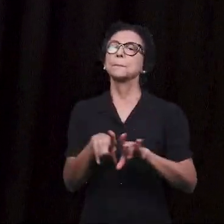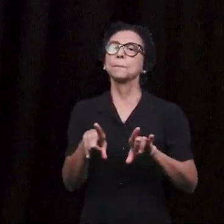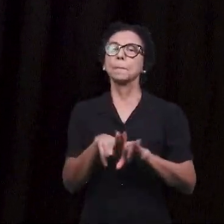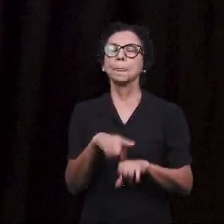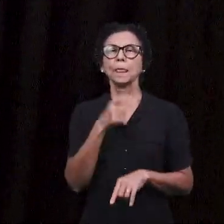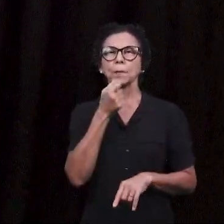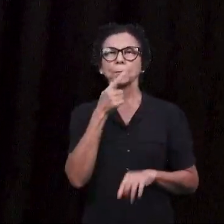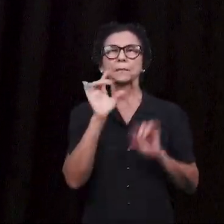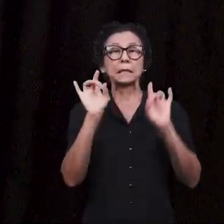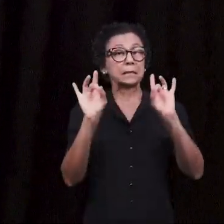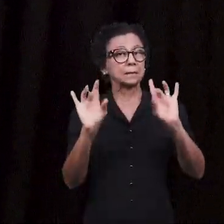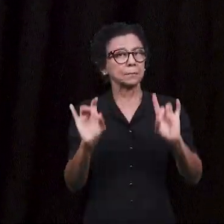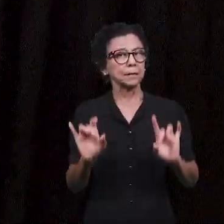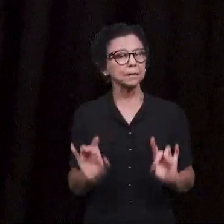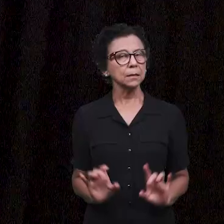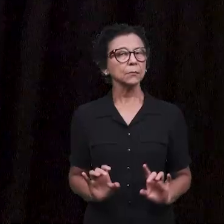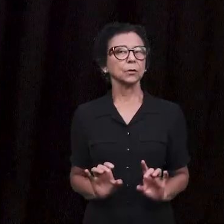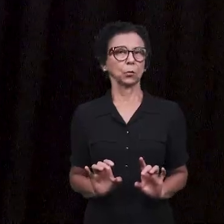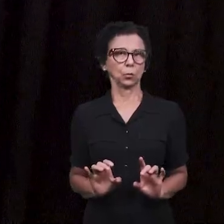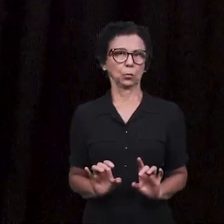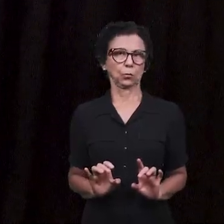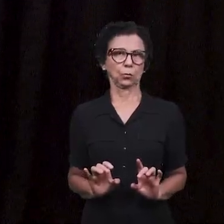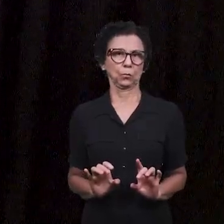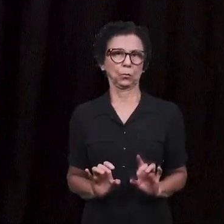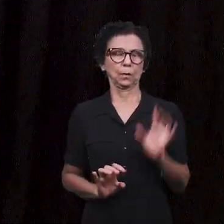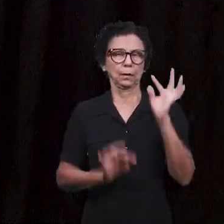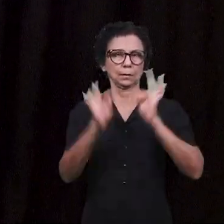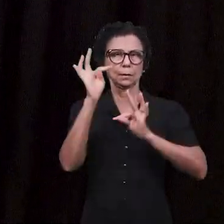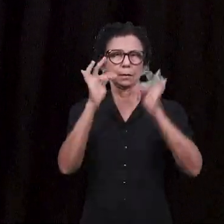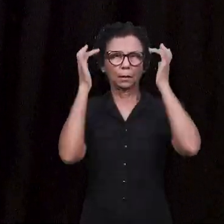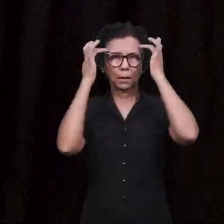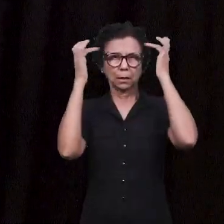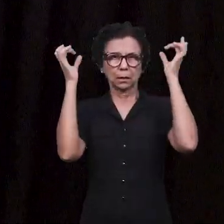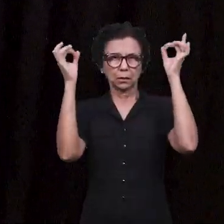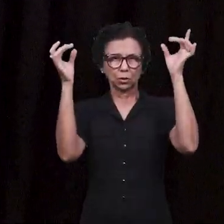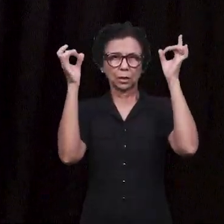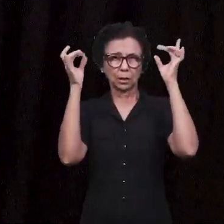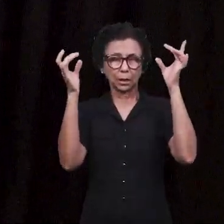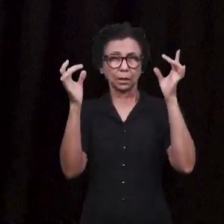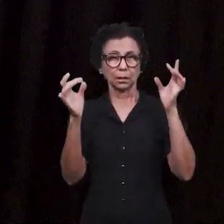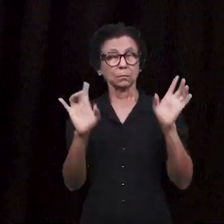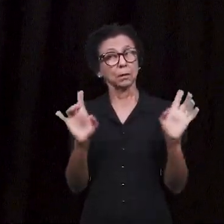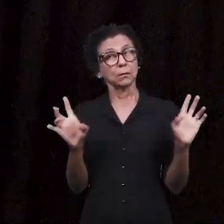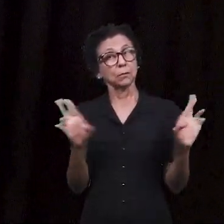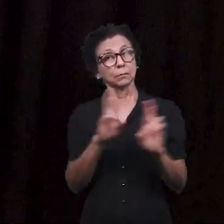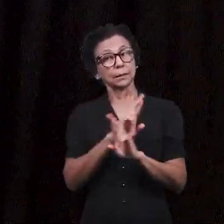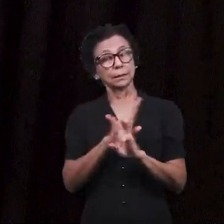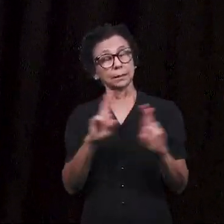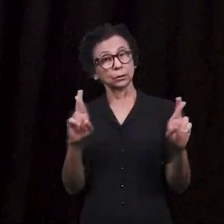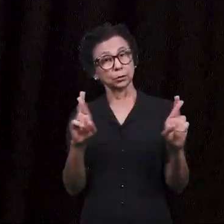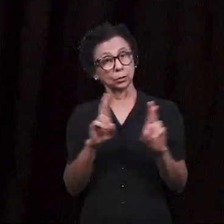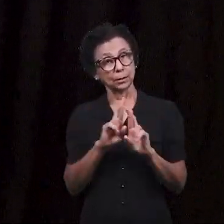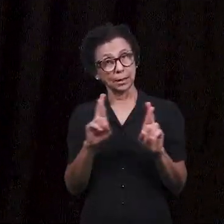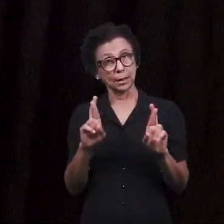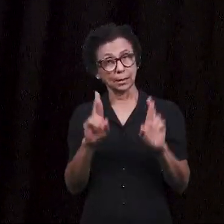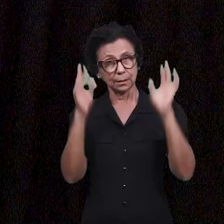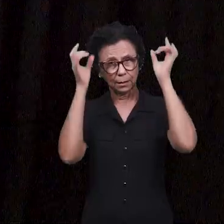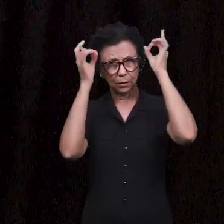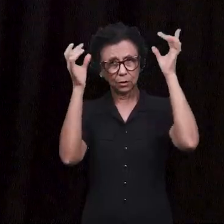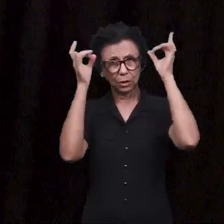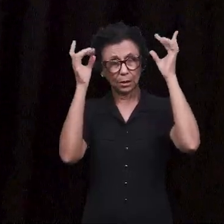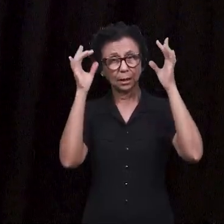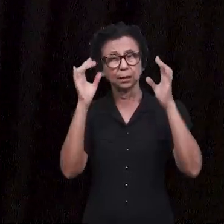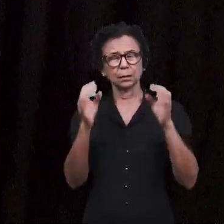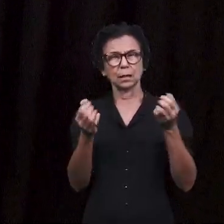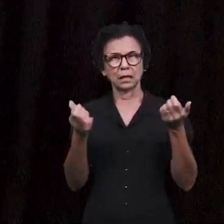um medicamento específico para o tratamento da enxaqueca. Agora, associado a isso, após esse período